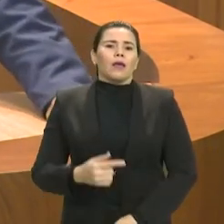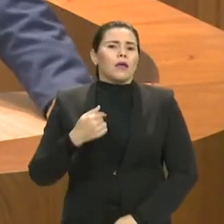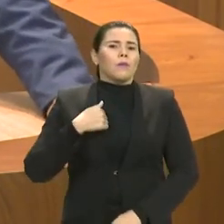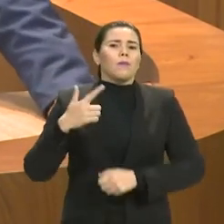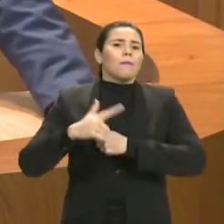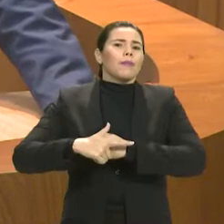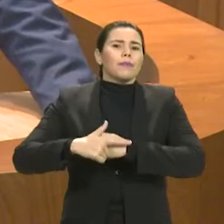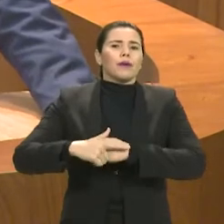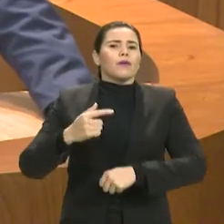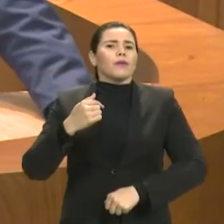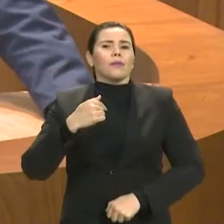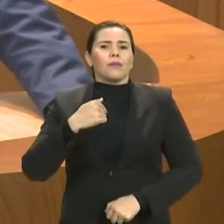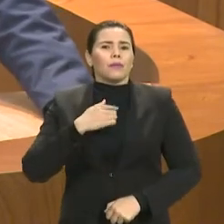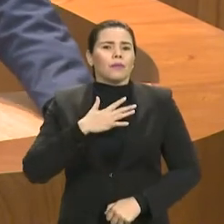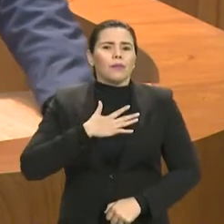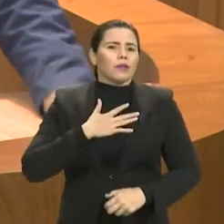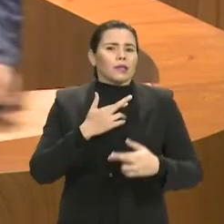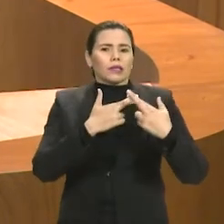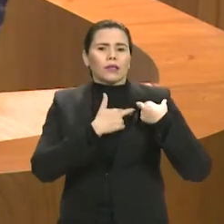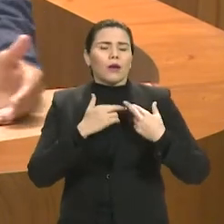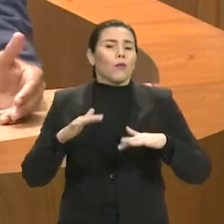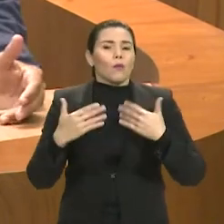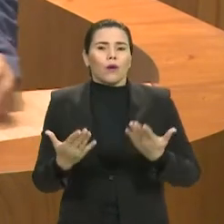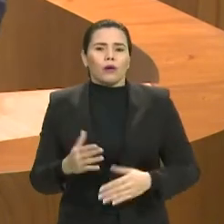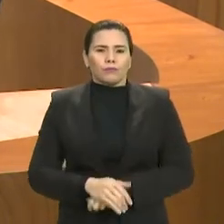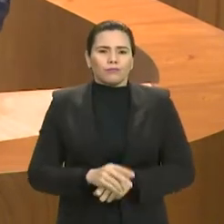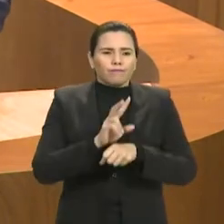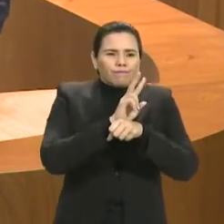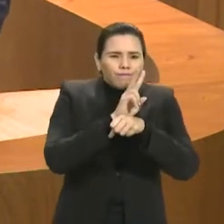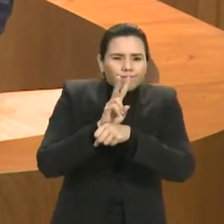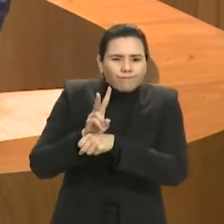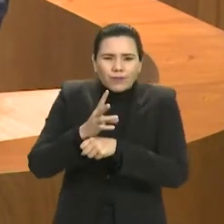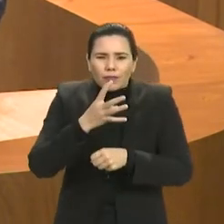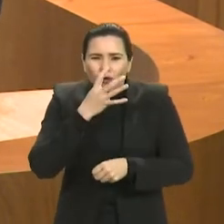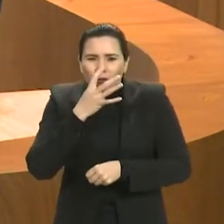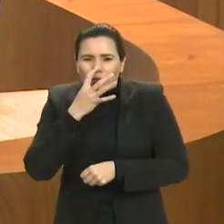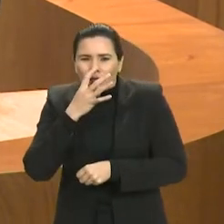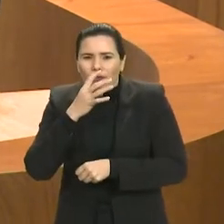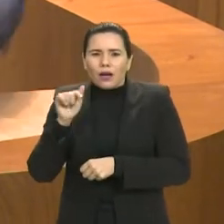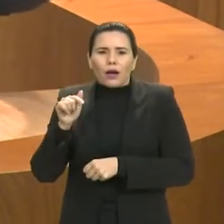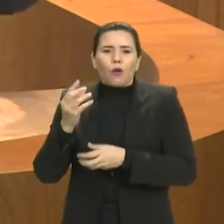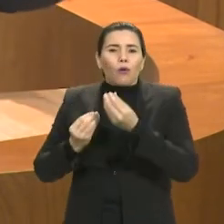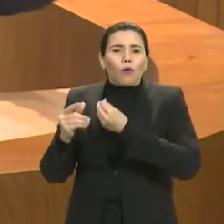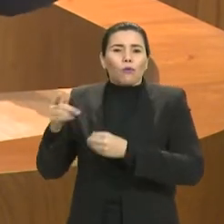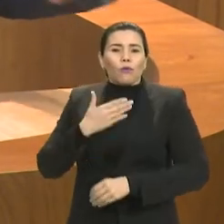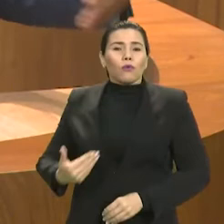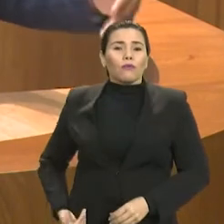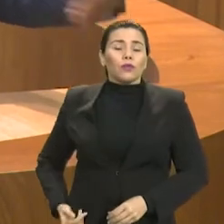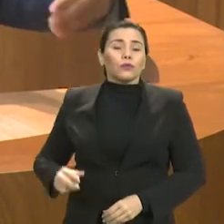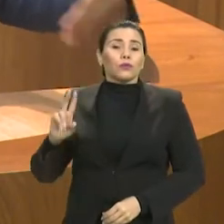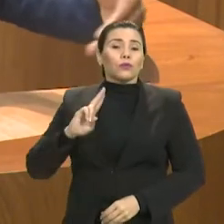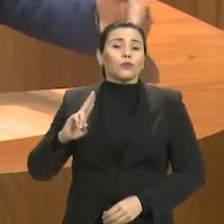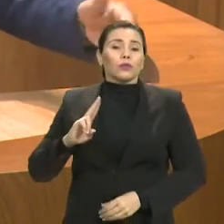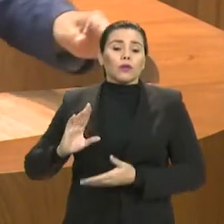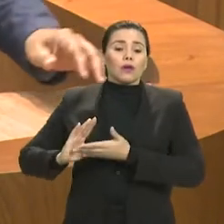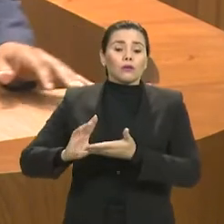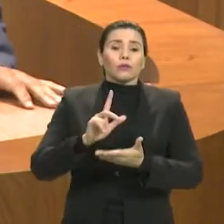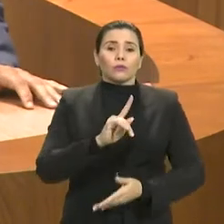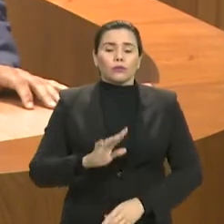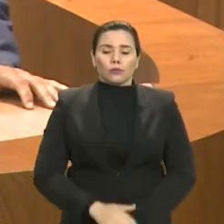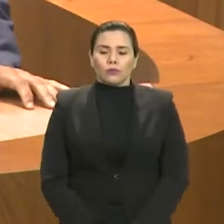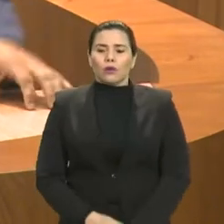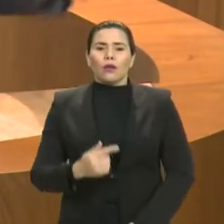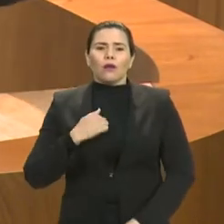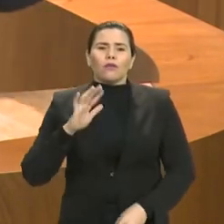Executivo, e é isso que temos feito na Assembleia Legislativa ao longo dos últimos 7 anos. Votamos 3 vezes contra o aumento de